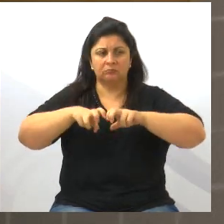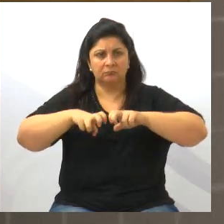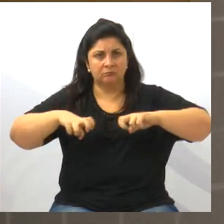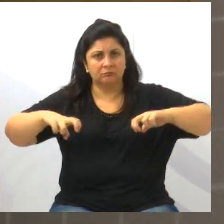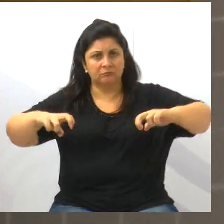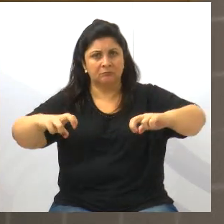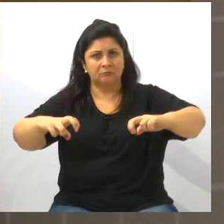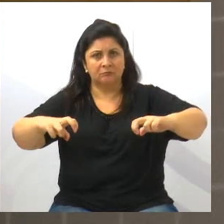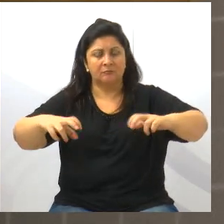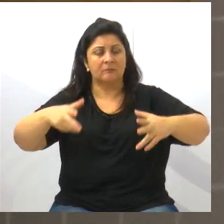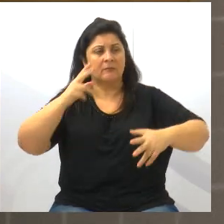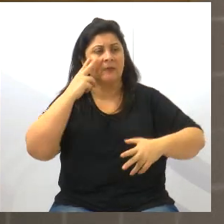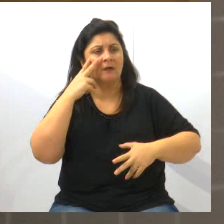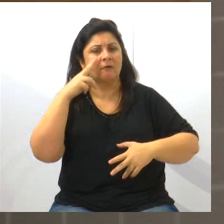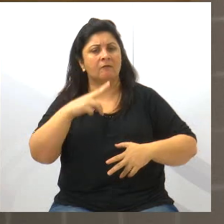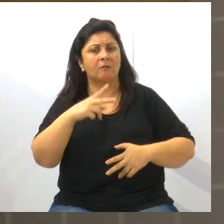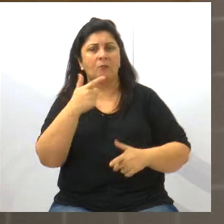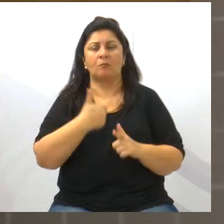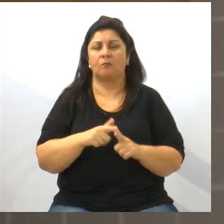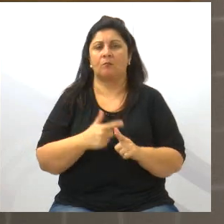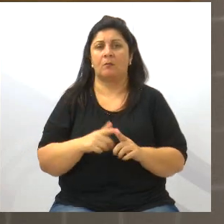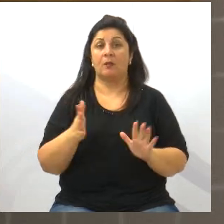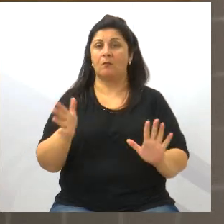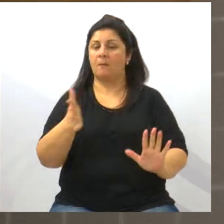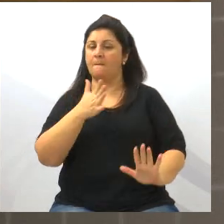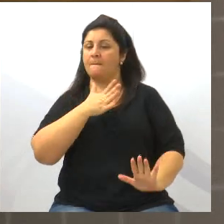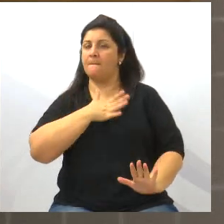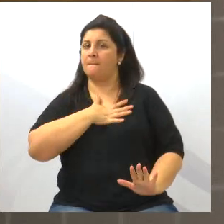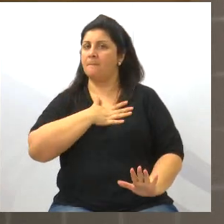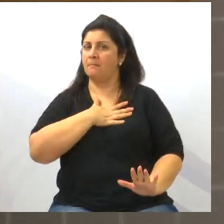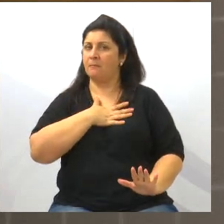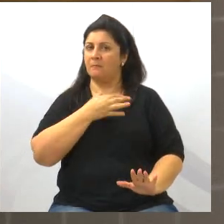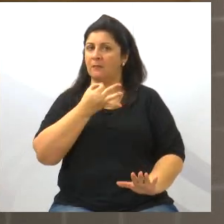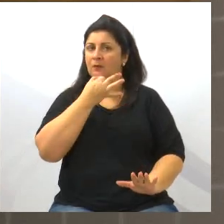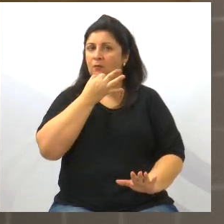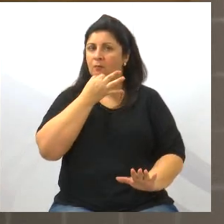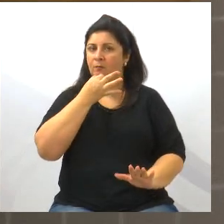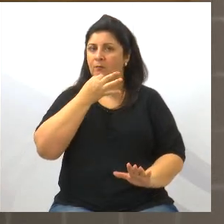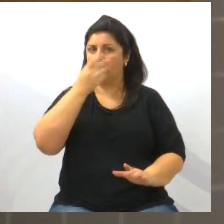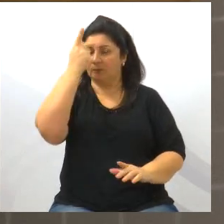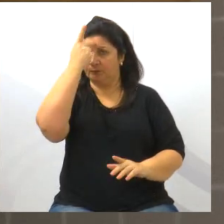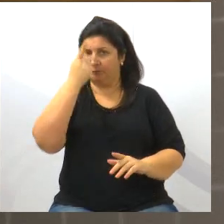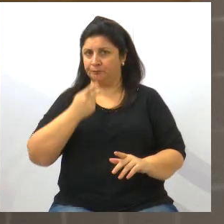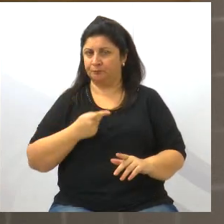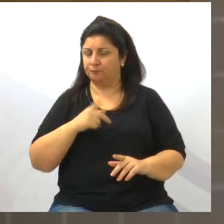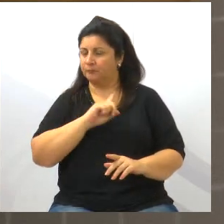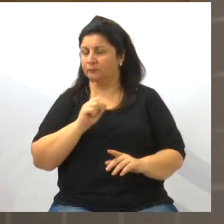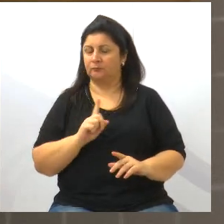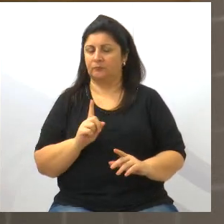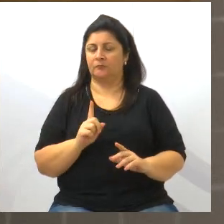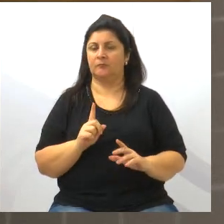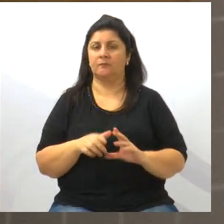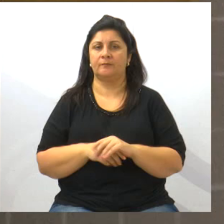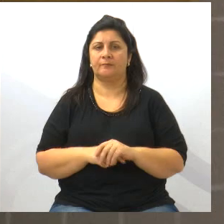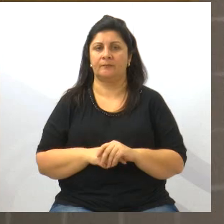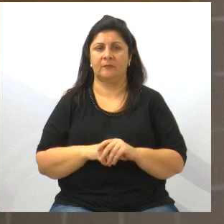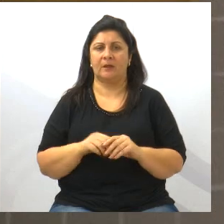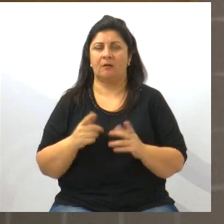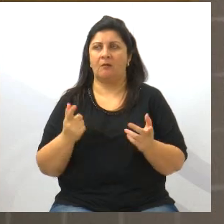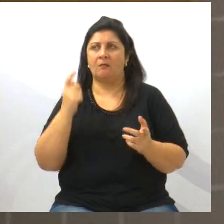e ver os problemas, não da minha ótica, não a partir dos meus interesses, não a